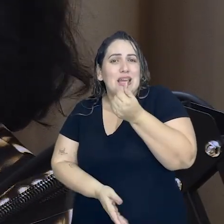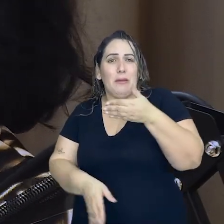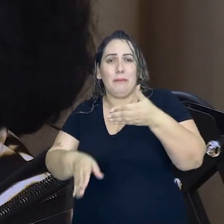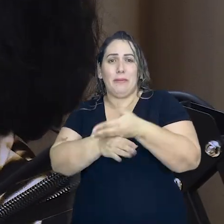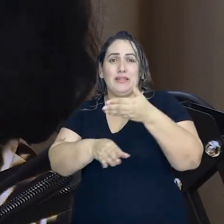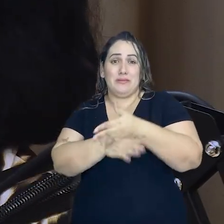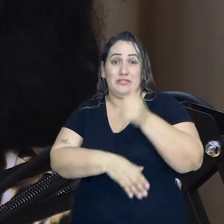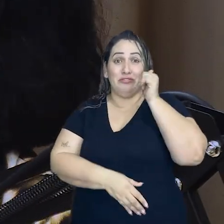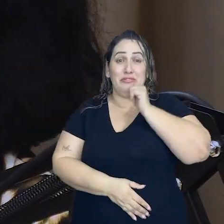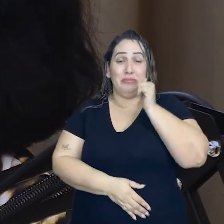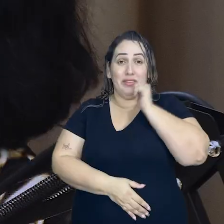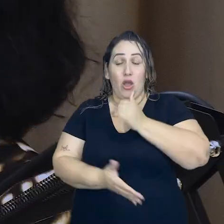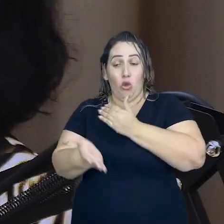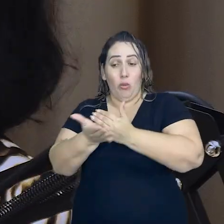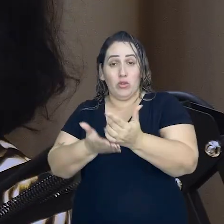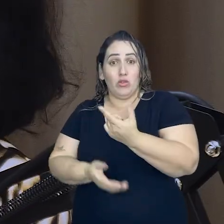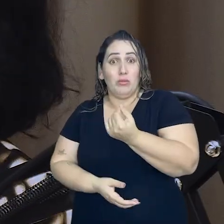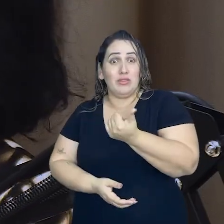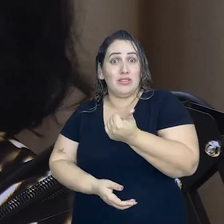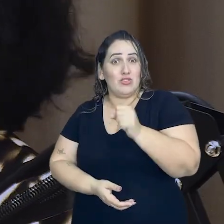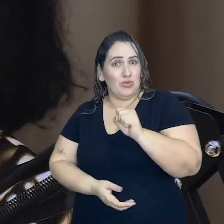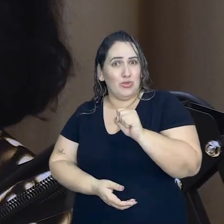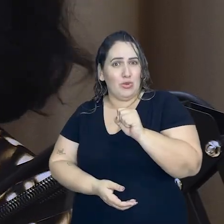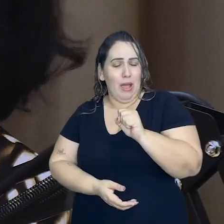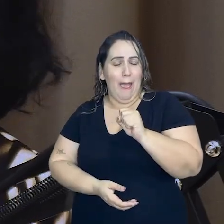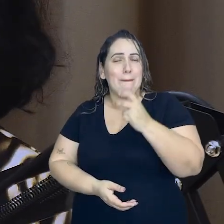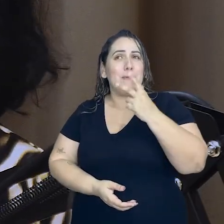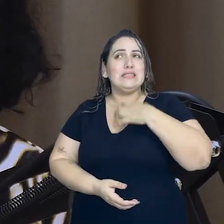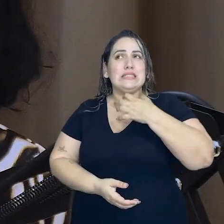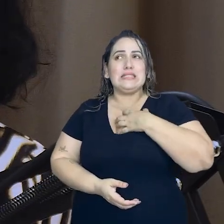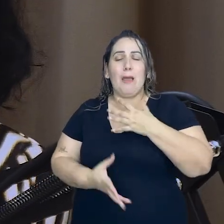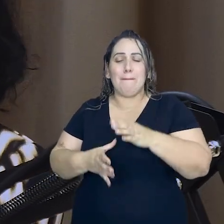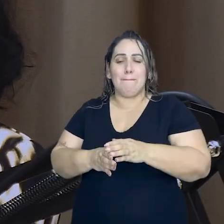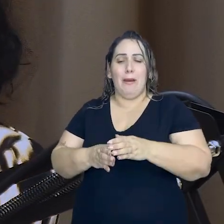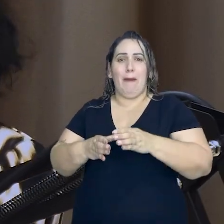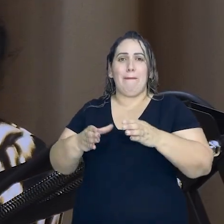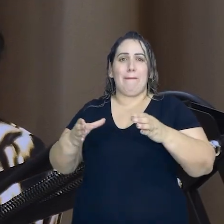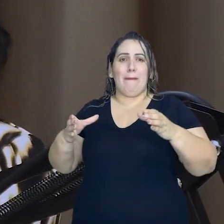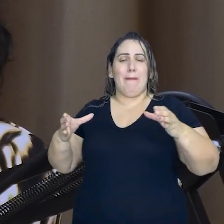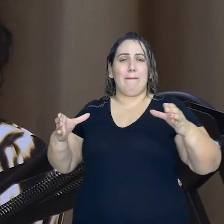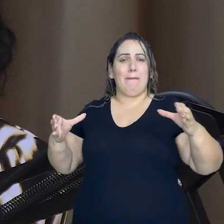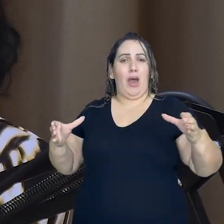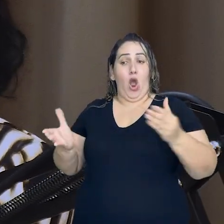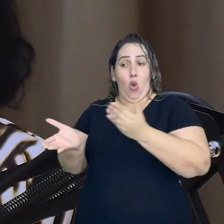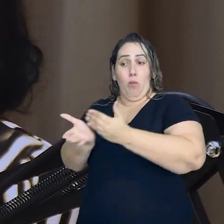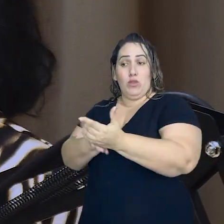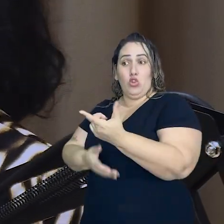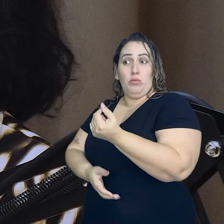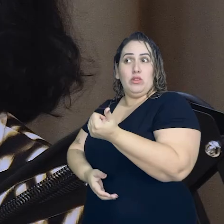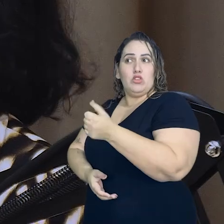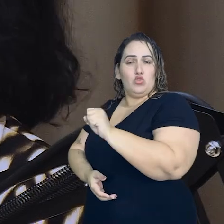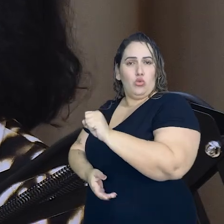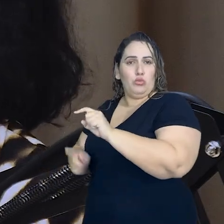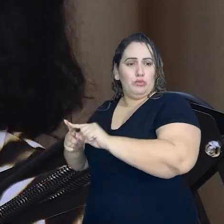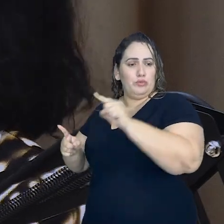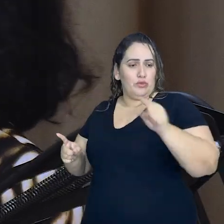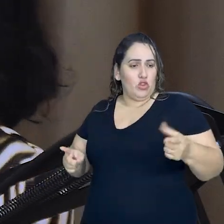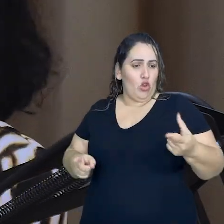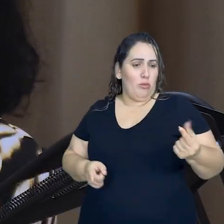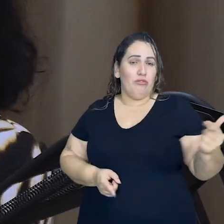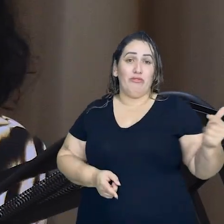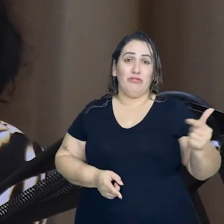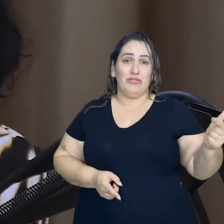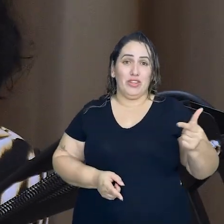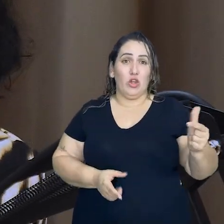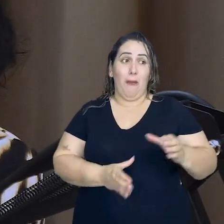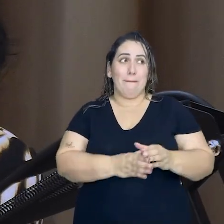para a participação feminina, tem havido um crescente. De 2018 até 2022, são